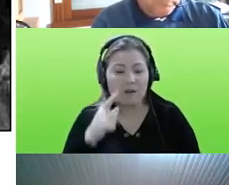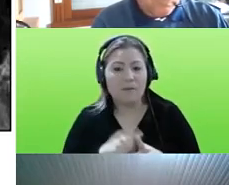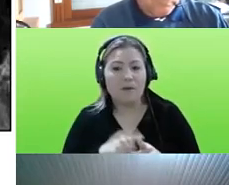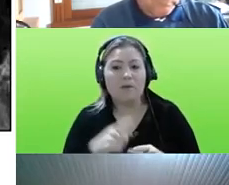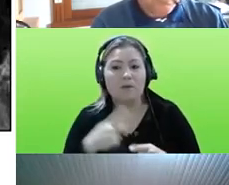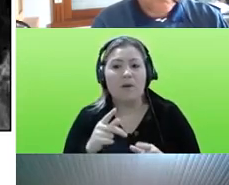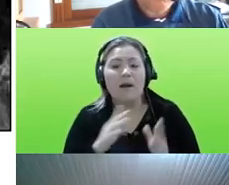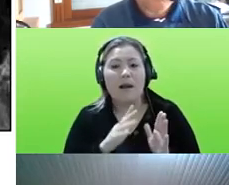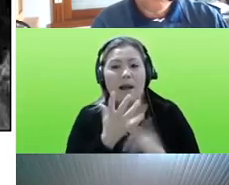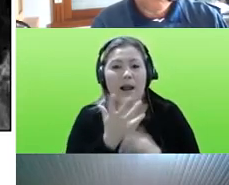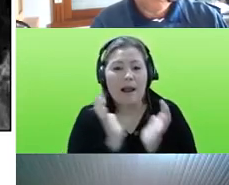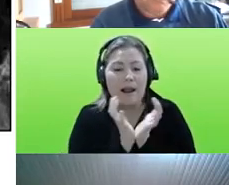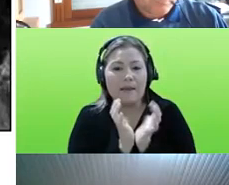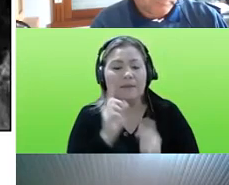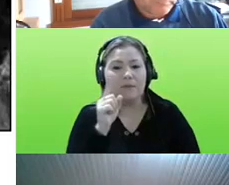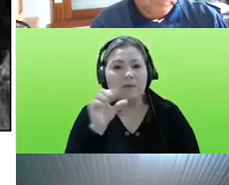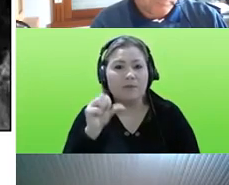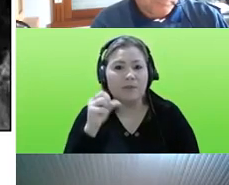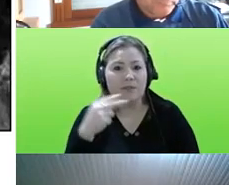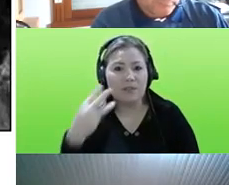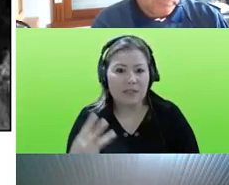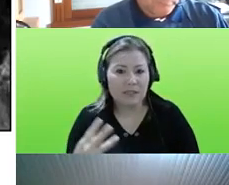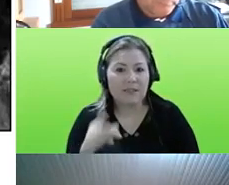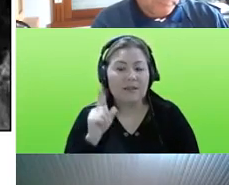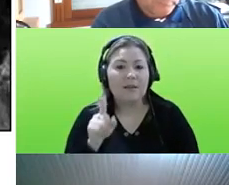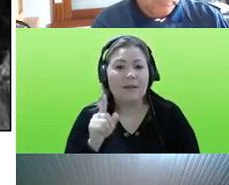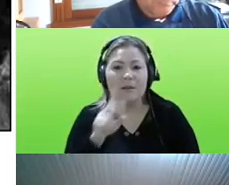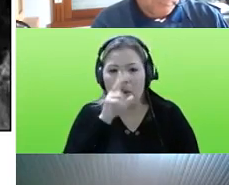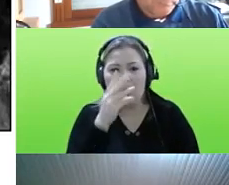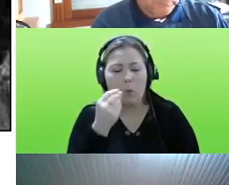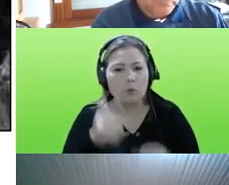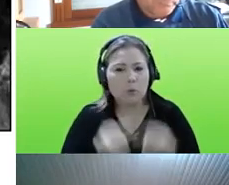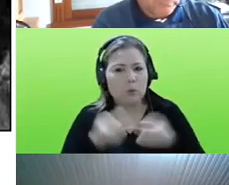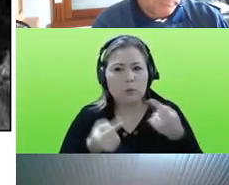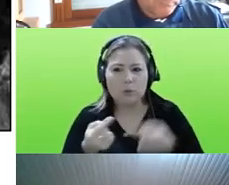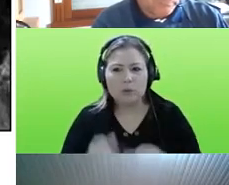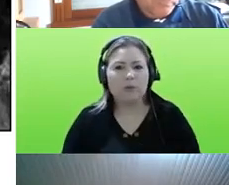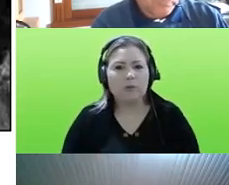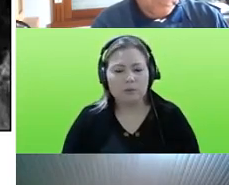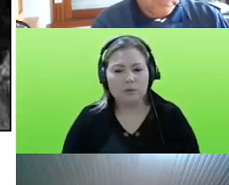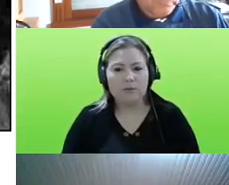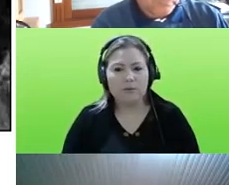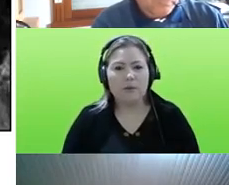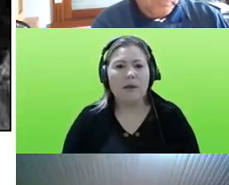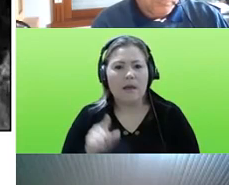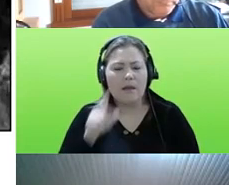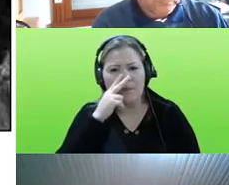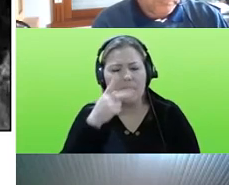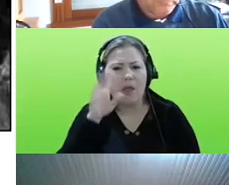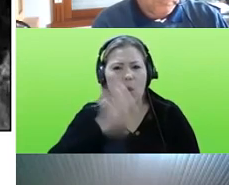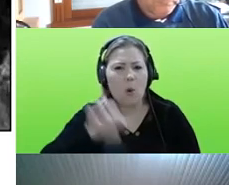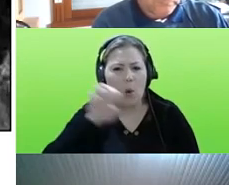de 1923 e foi muito debatido na Europa, sobretudo